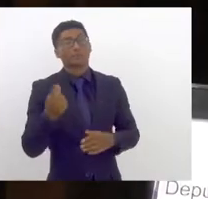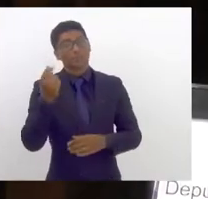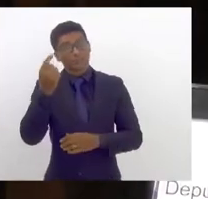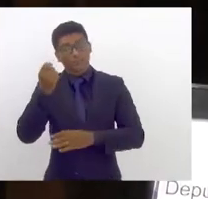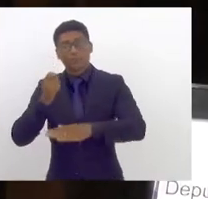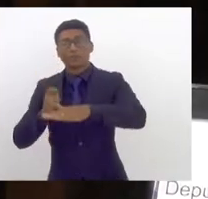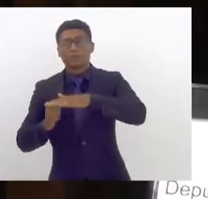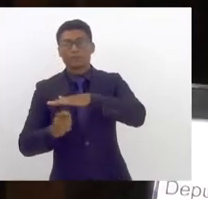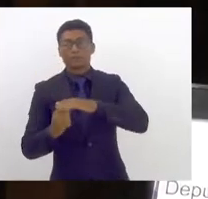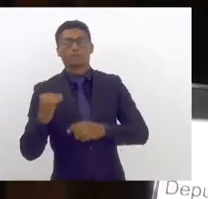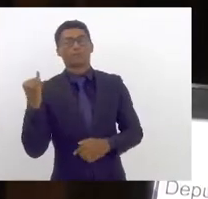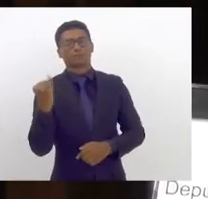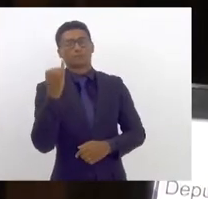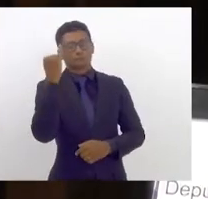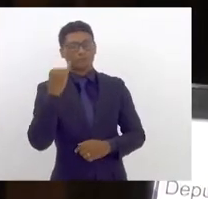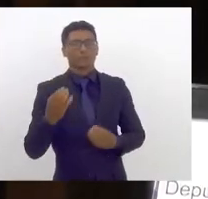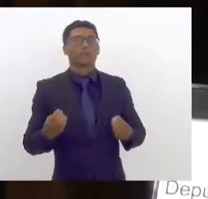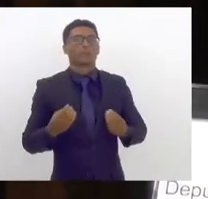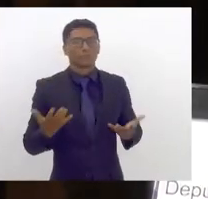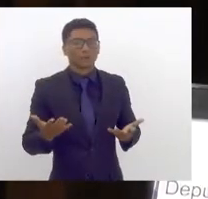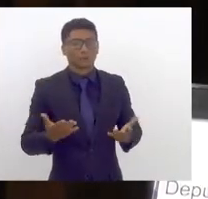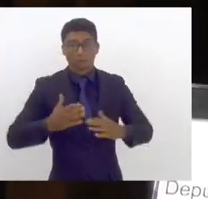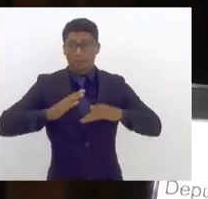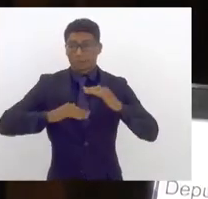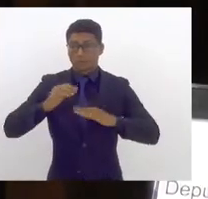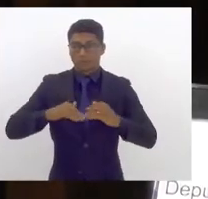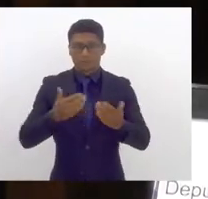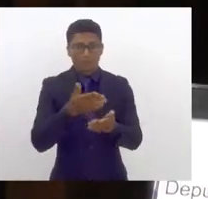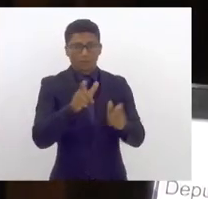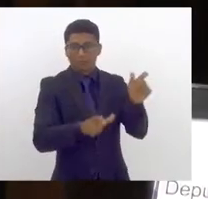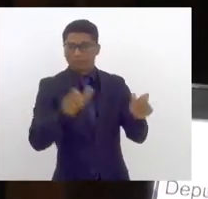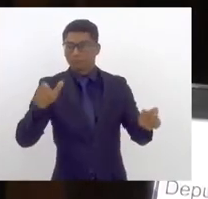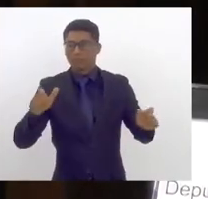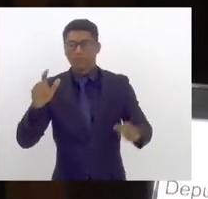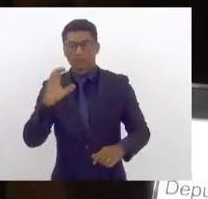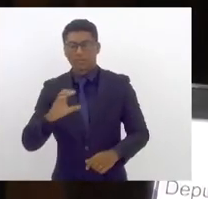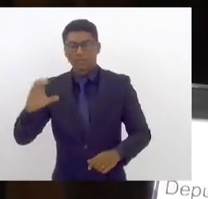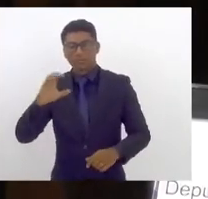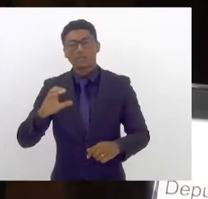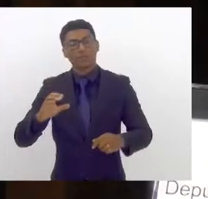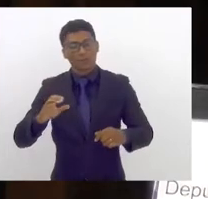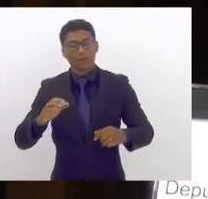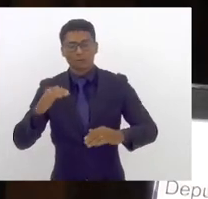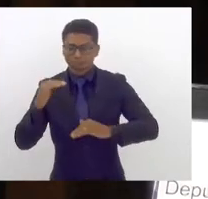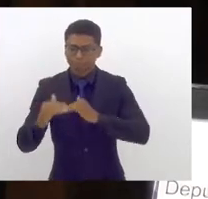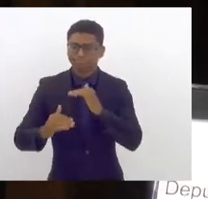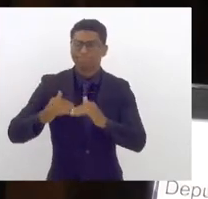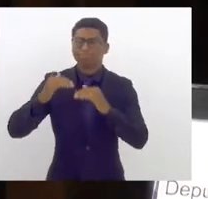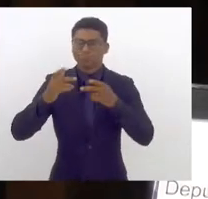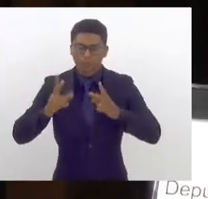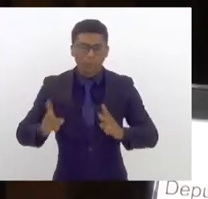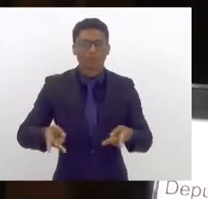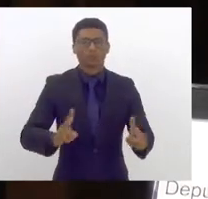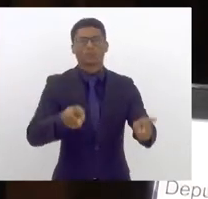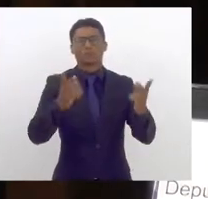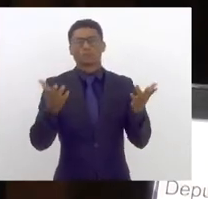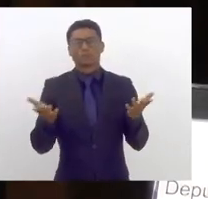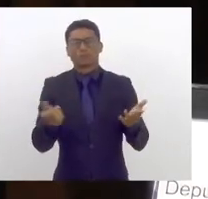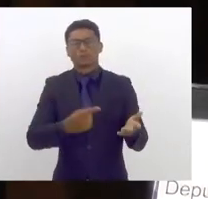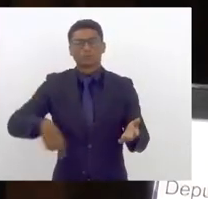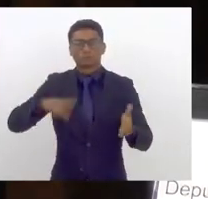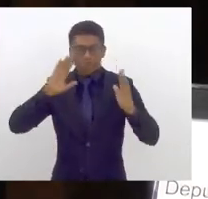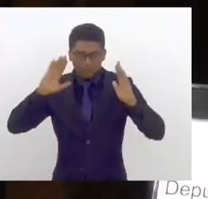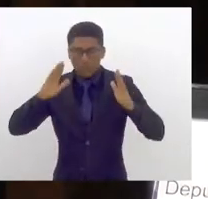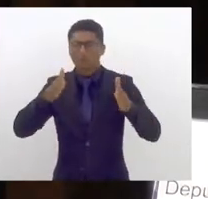para que profissionais né cientistas em saúde continuem avançando Então os nossos focos né